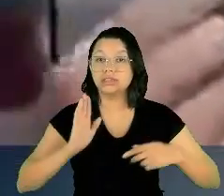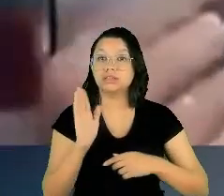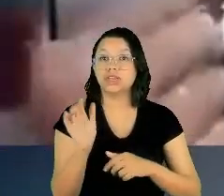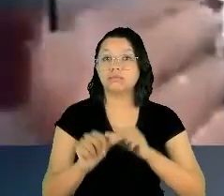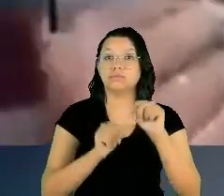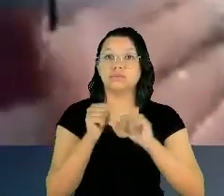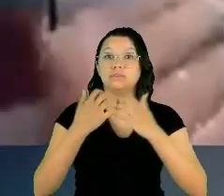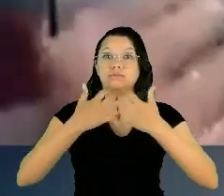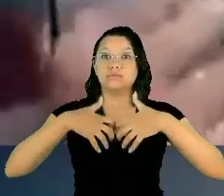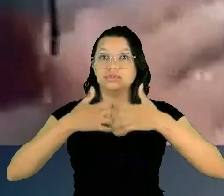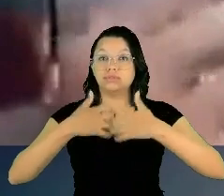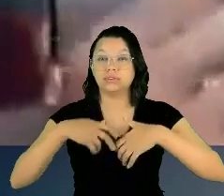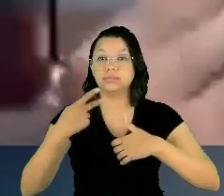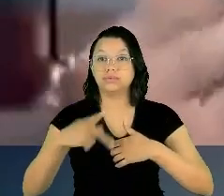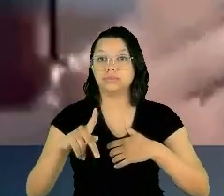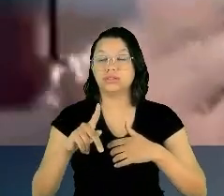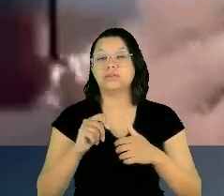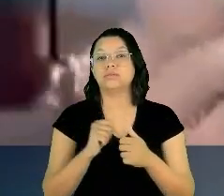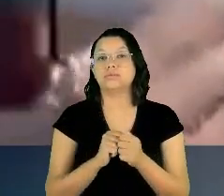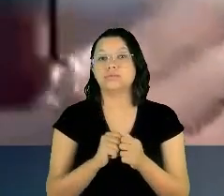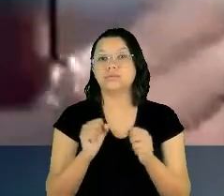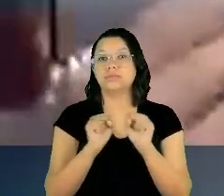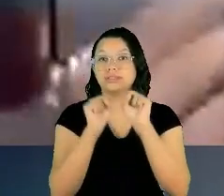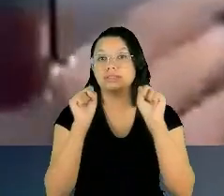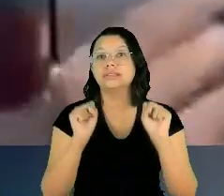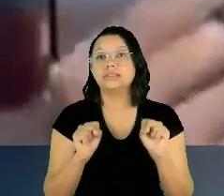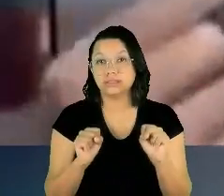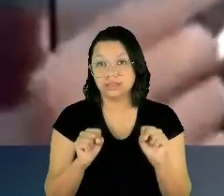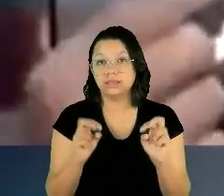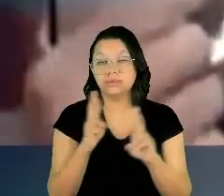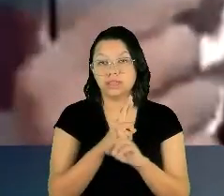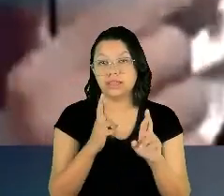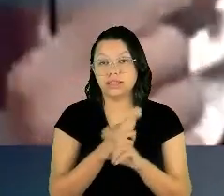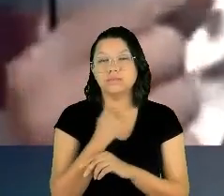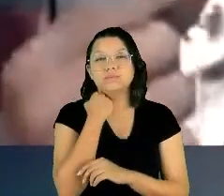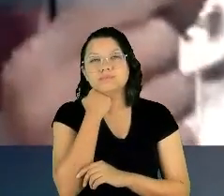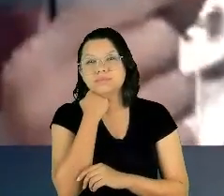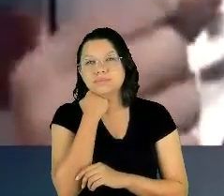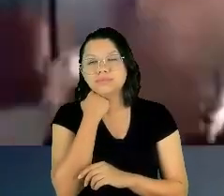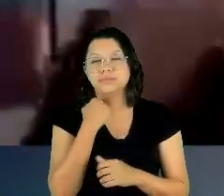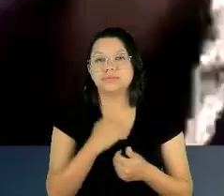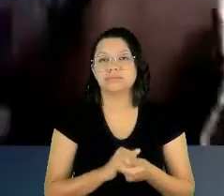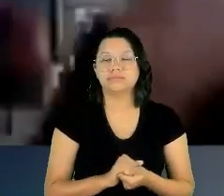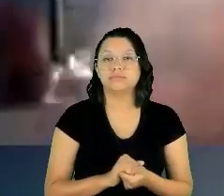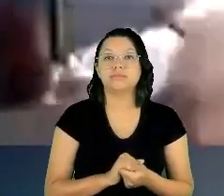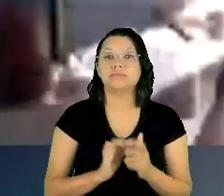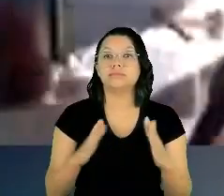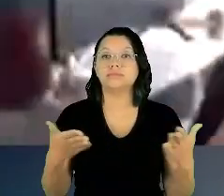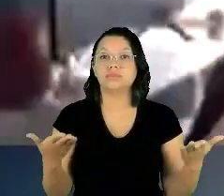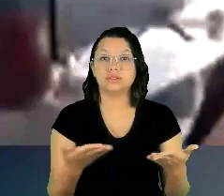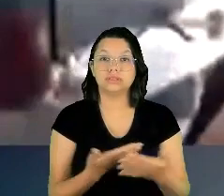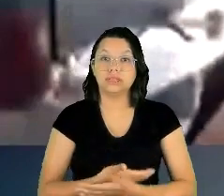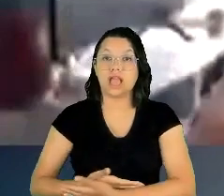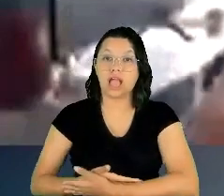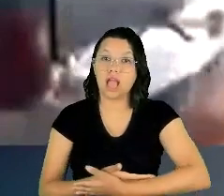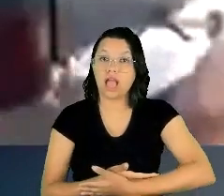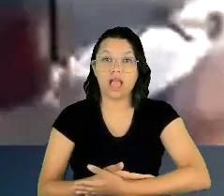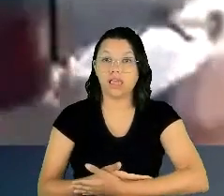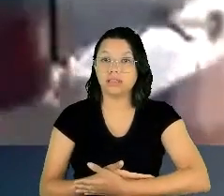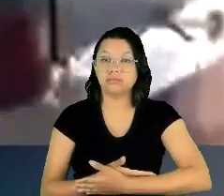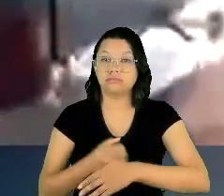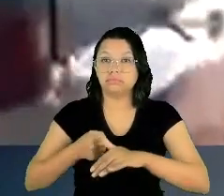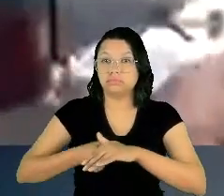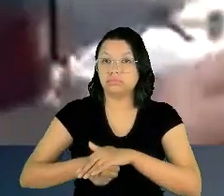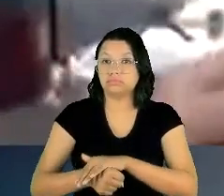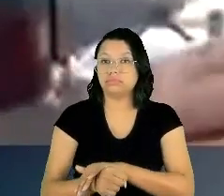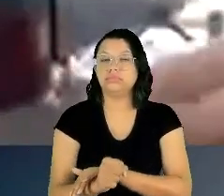bebê. Já está mudando o funcionamento do seu sistema de luta e fuga do estresse, da hipotálamo pituitária adrenal. Então, essa